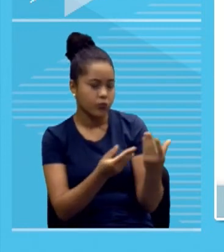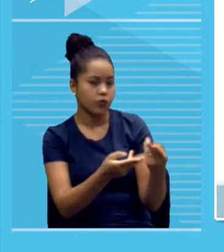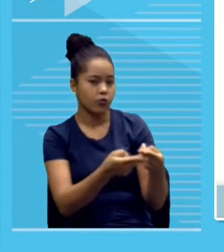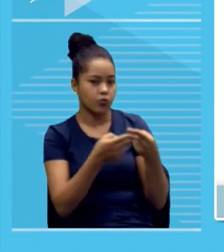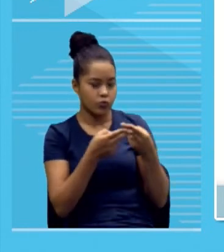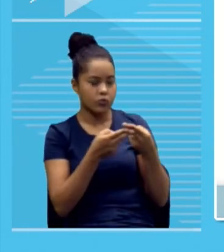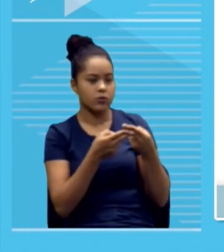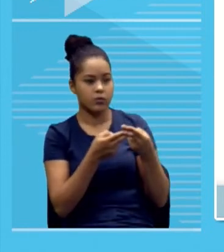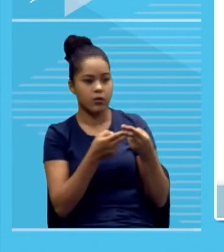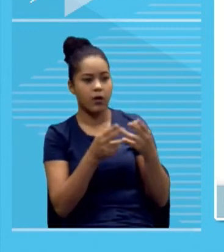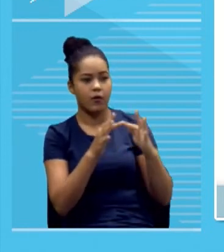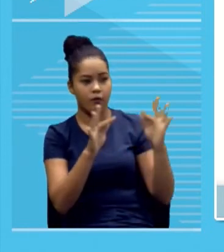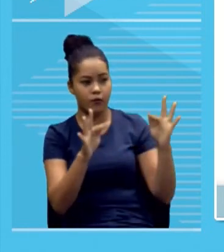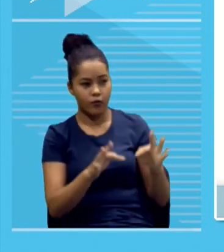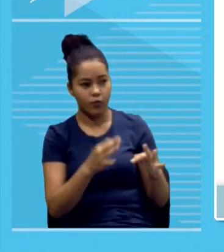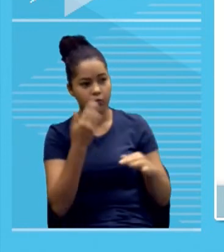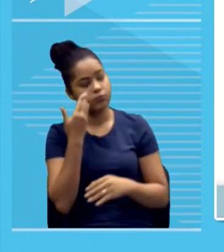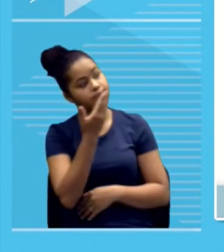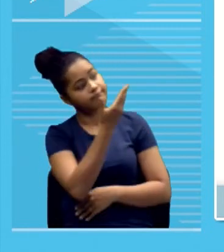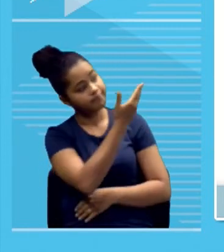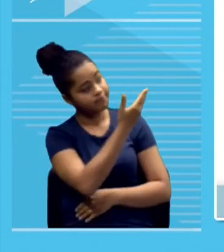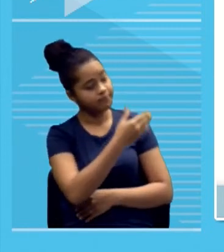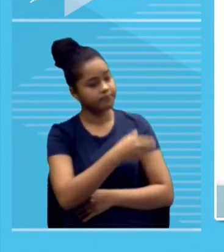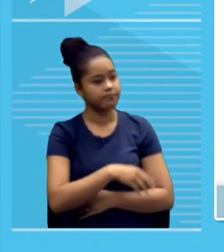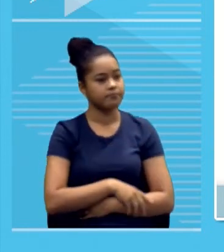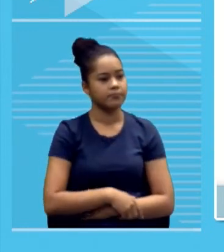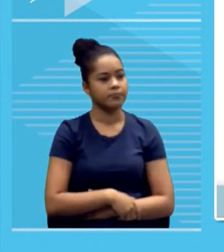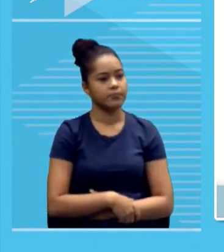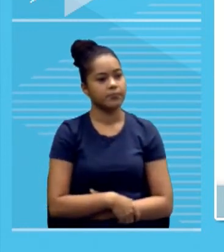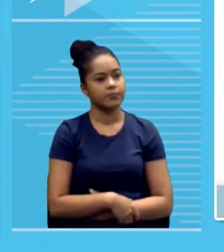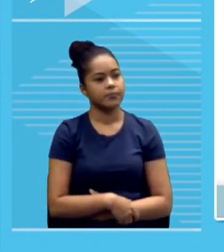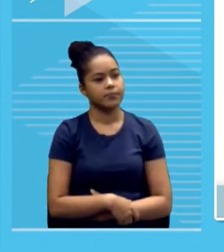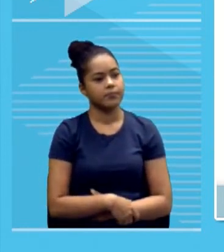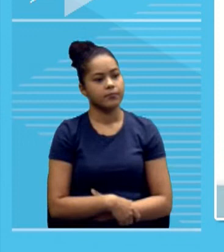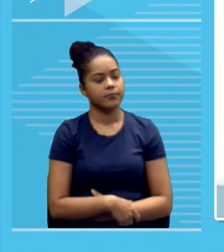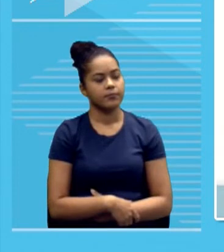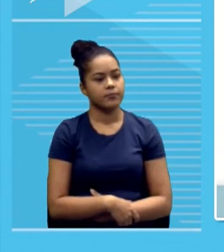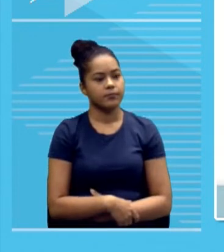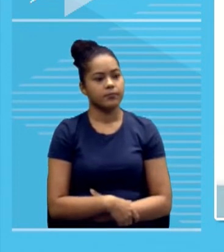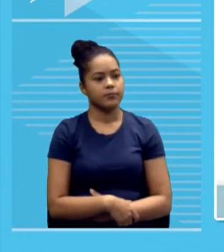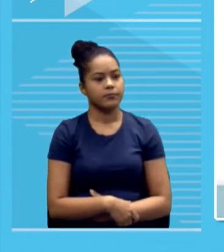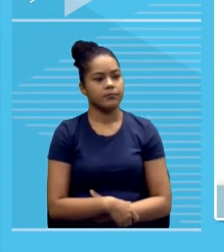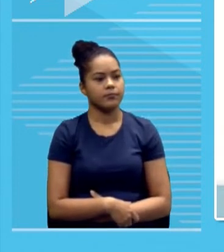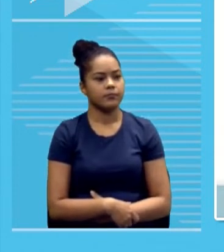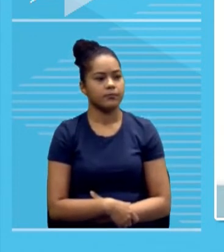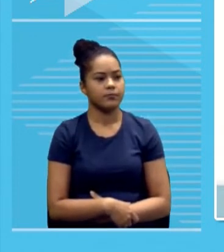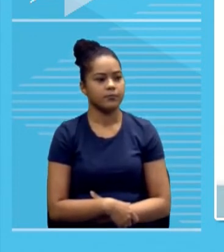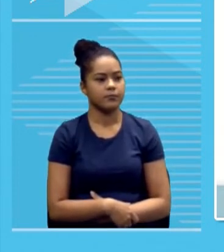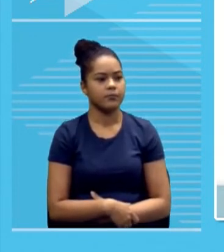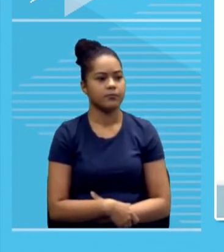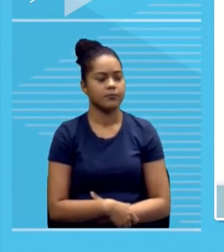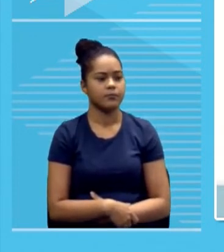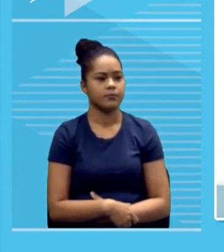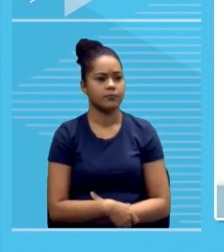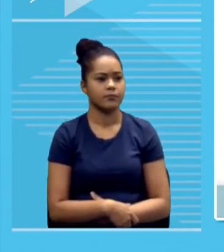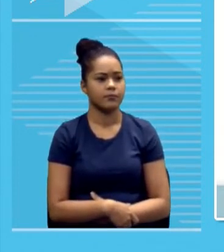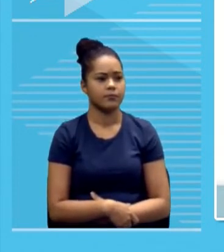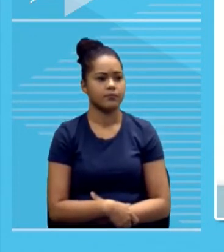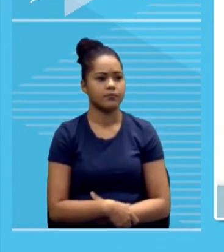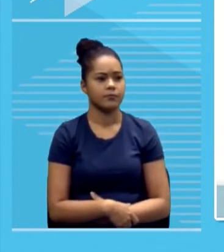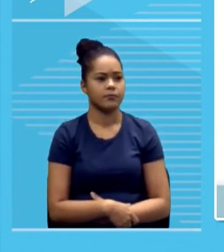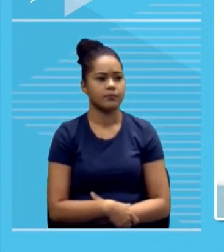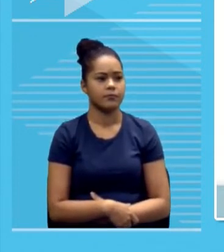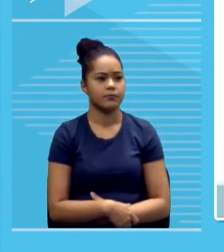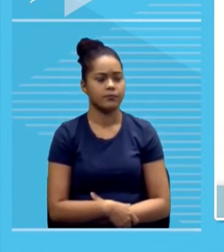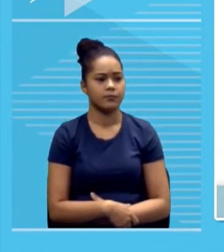R1 mais 1 sobre R2 mais 1 sobre R3. Então, você tem que saber todos